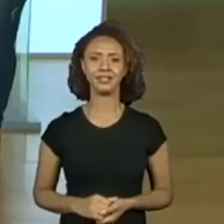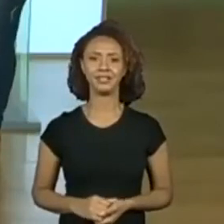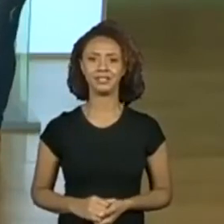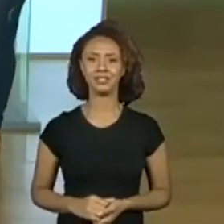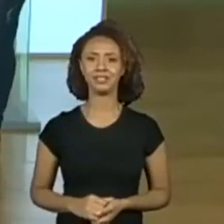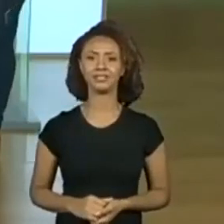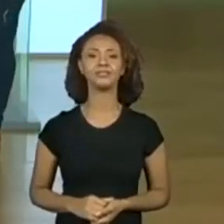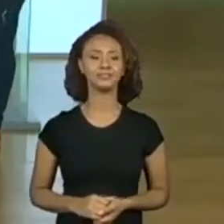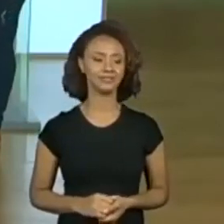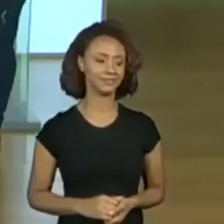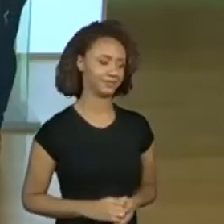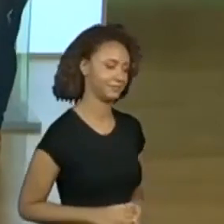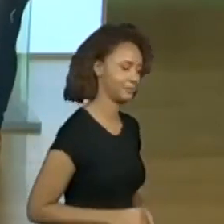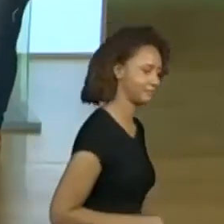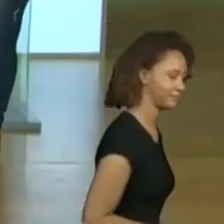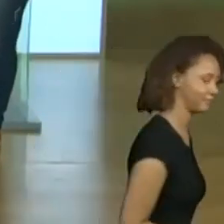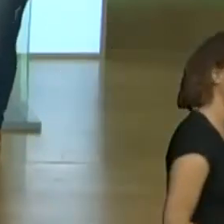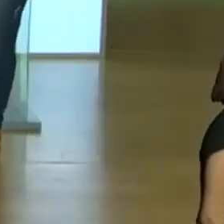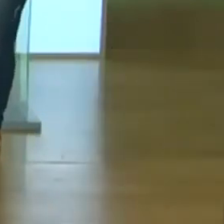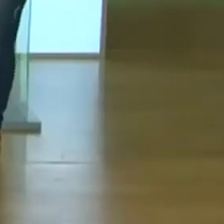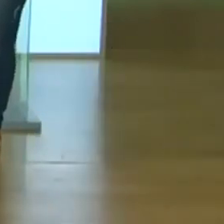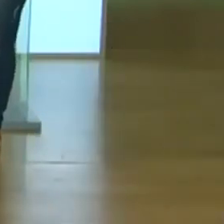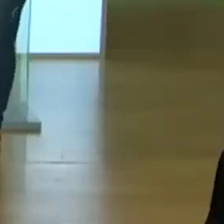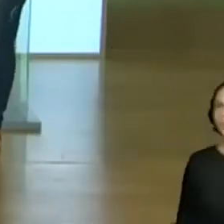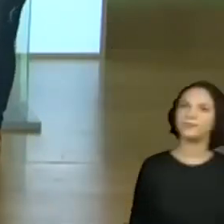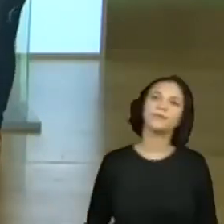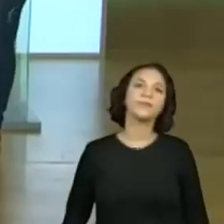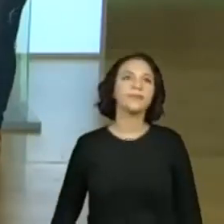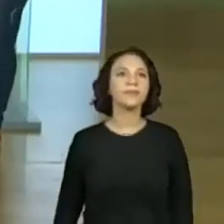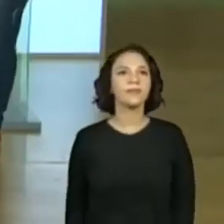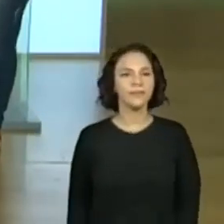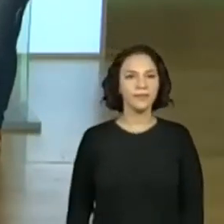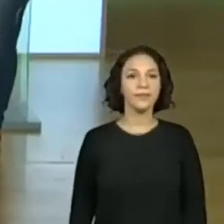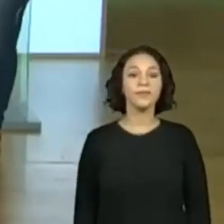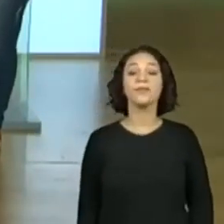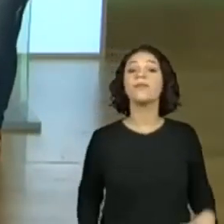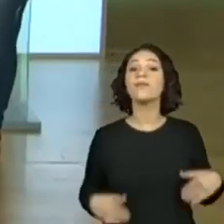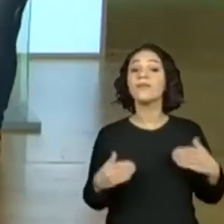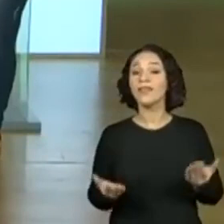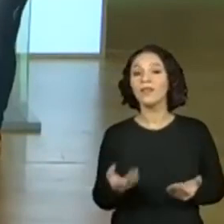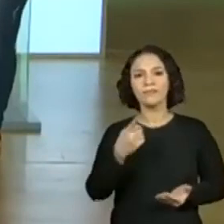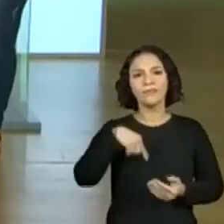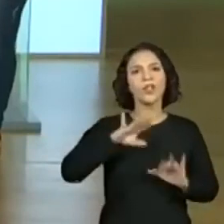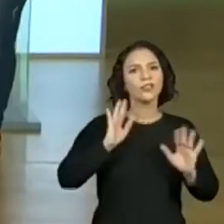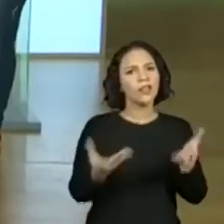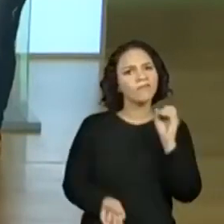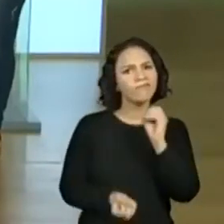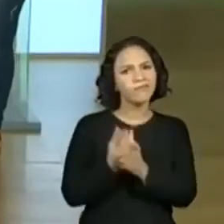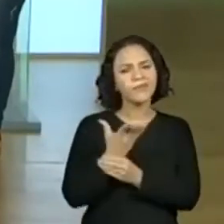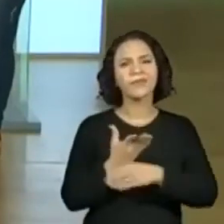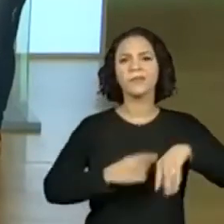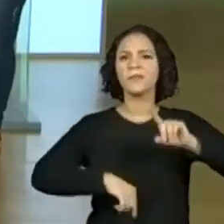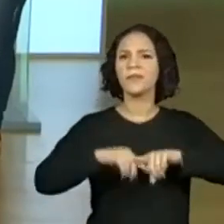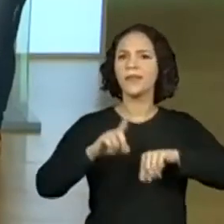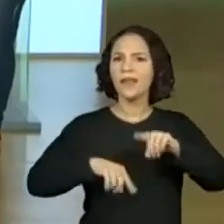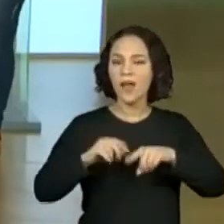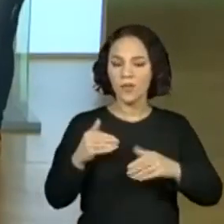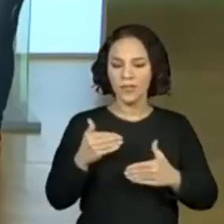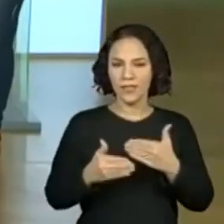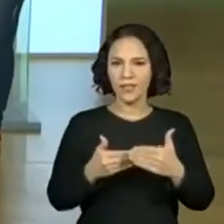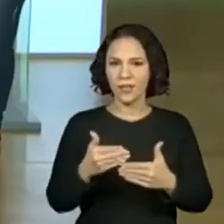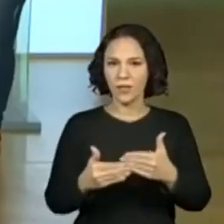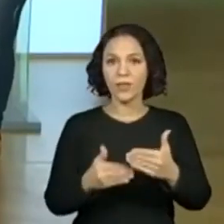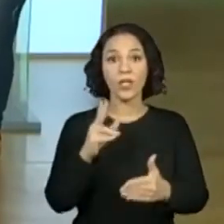Kelly, a professora Maria Helena perguntou sobre a sequência 1 do material Aprender Sempre. Nós já desenvolvendo, né, essa sequência. Sim.